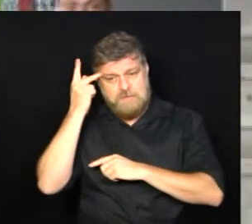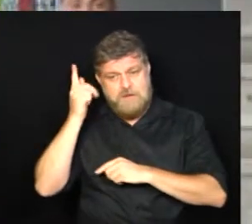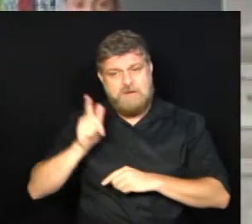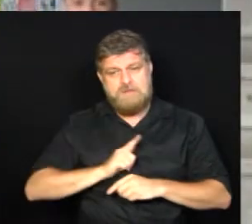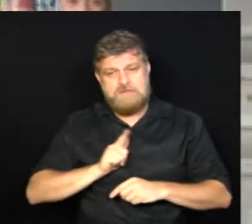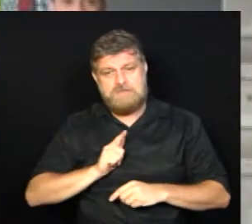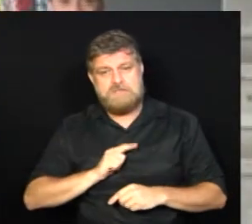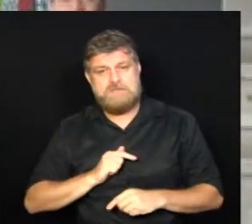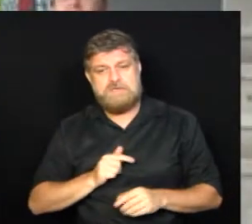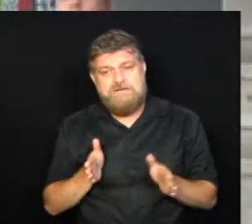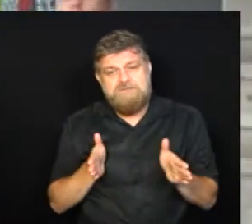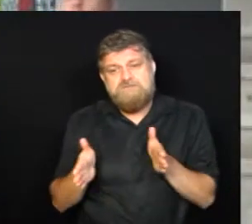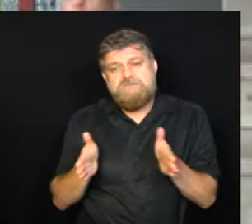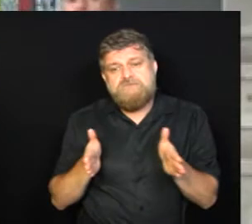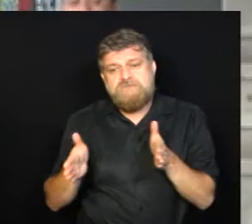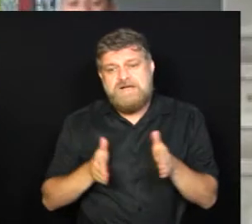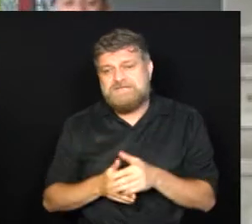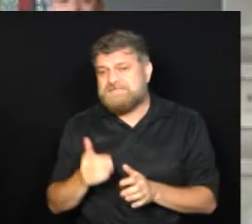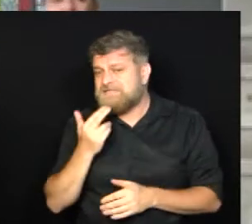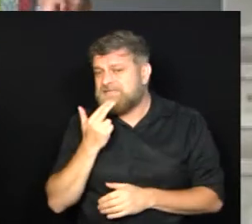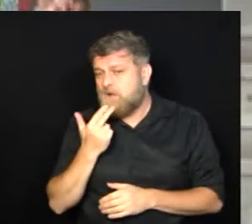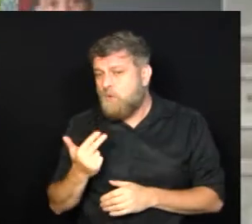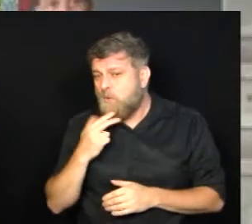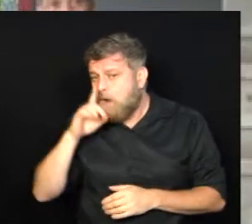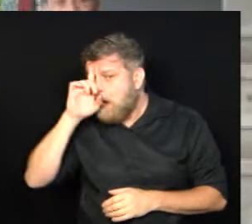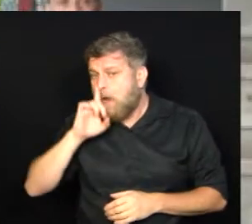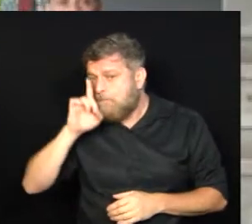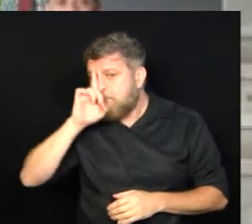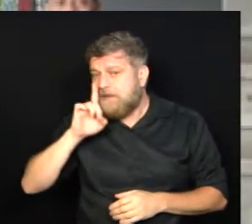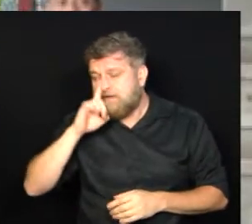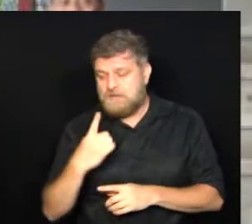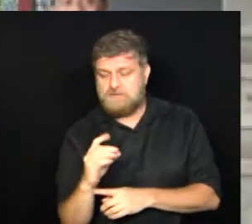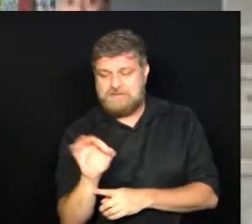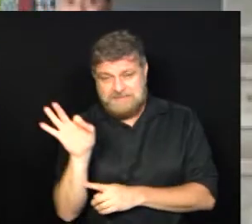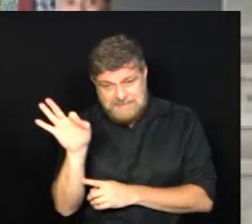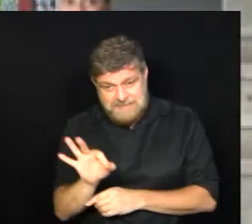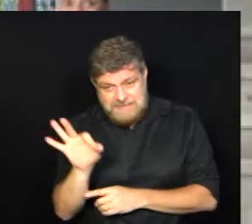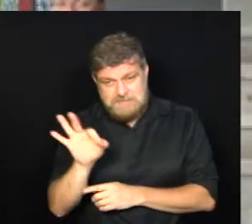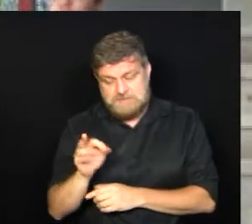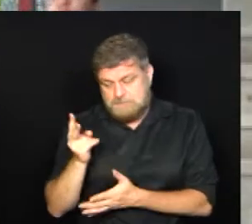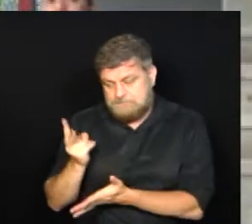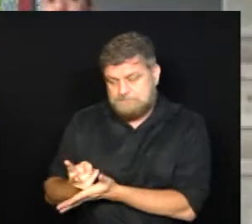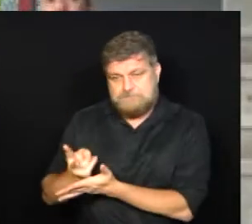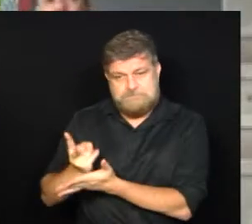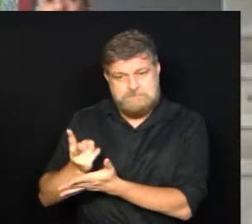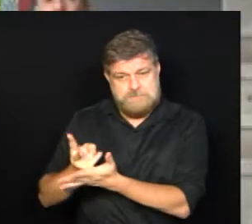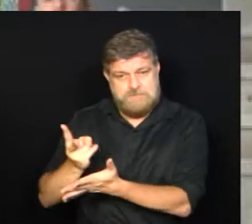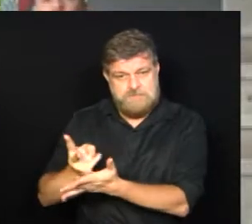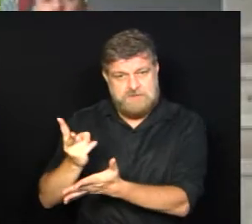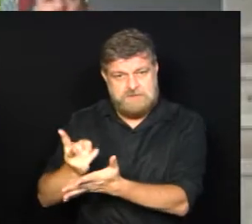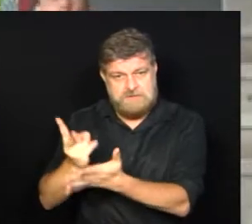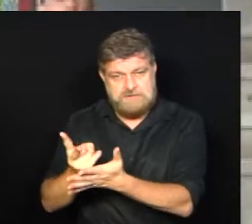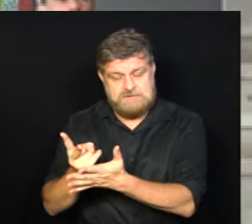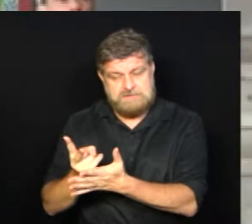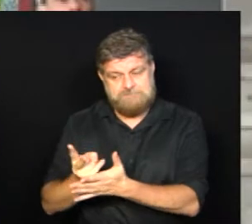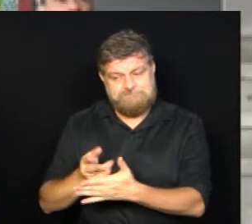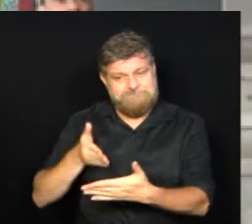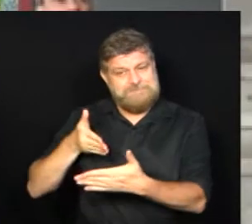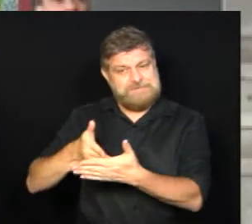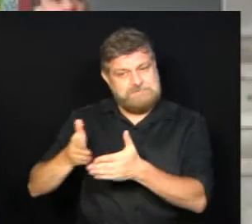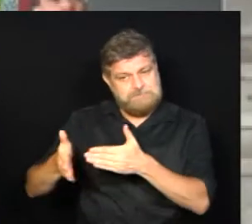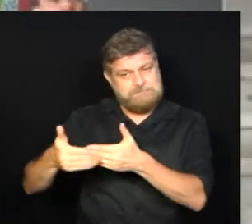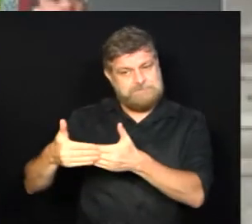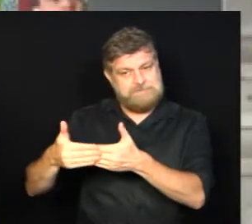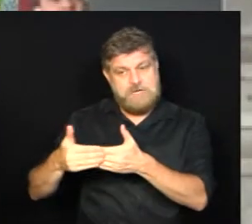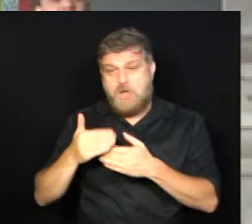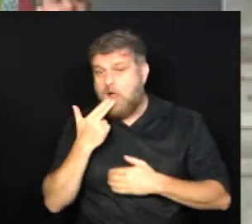no faseamento amarelo e 10% será mantida numa forma mais restrita na